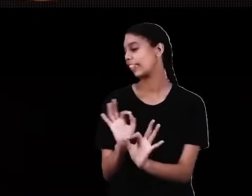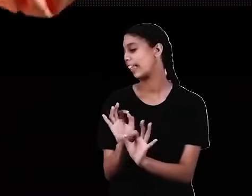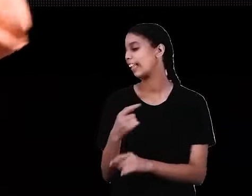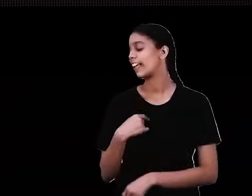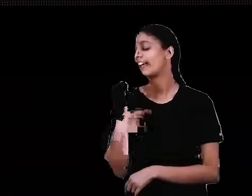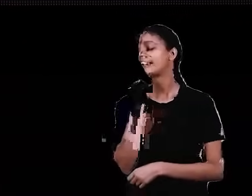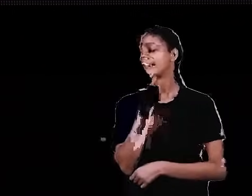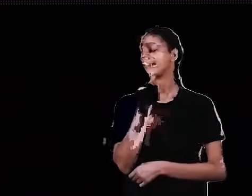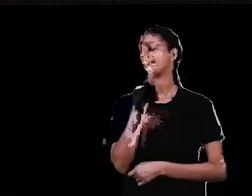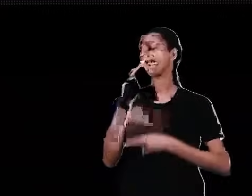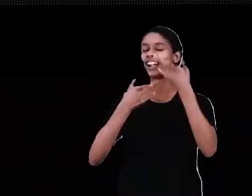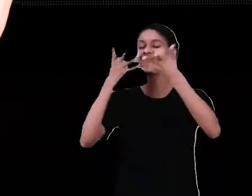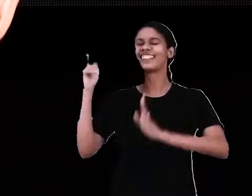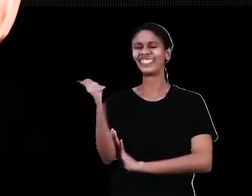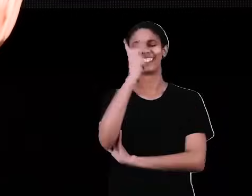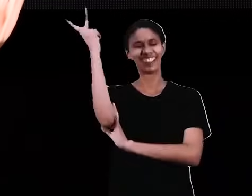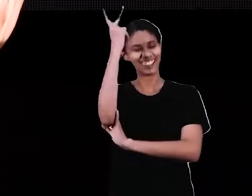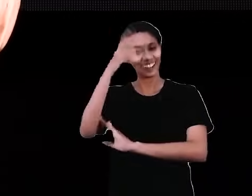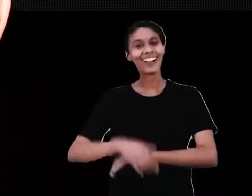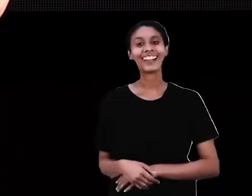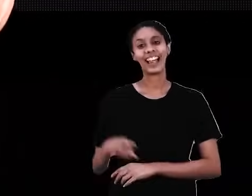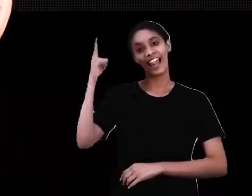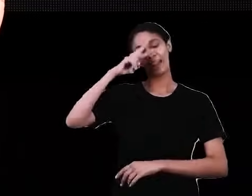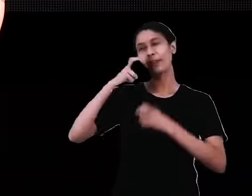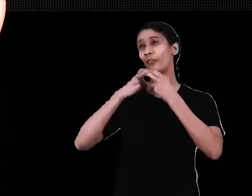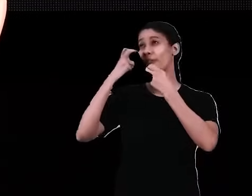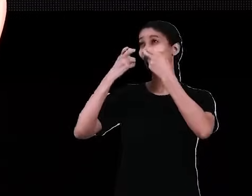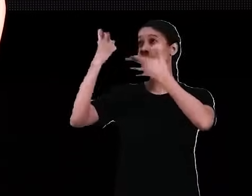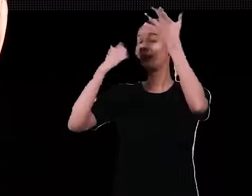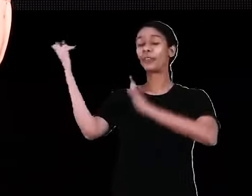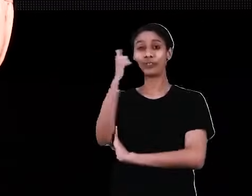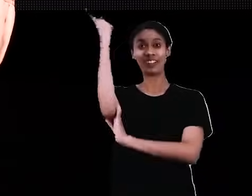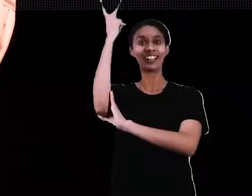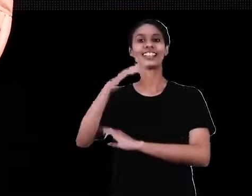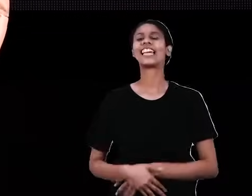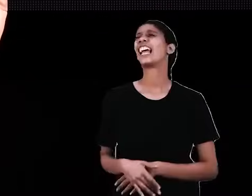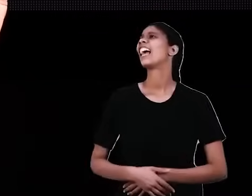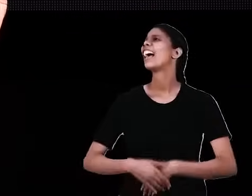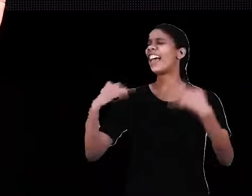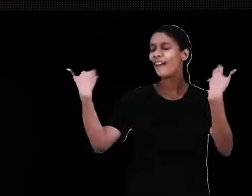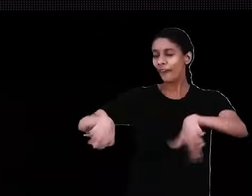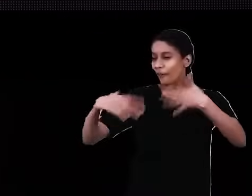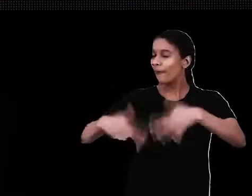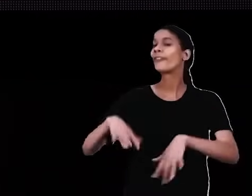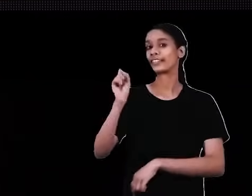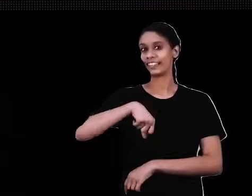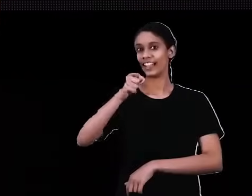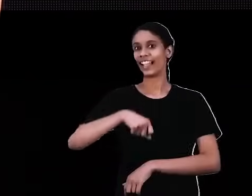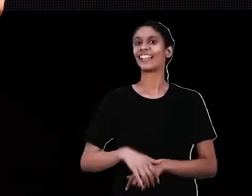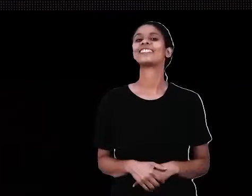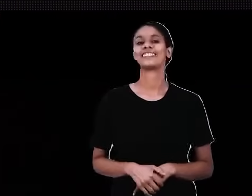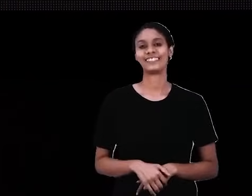vitória. A gente dá um brado de grito mesmo, assim, por dentro. Eita, Deus! É ou não é? E quando eu falo